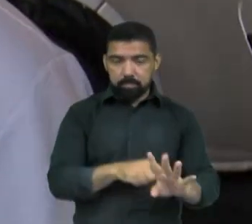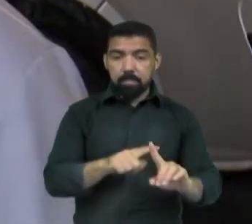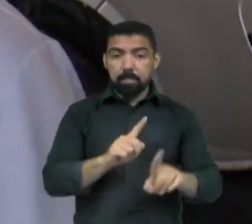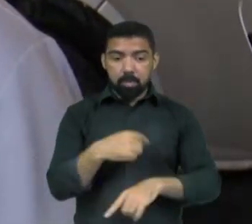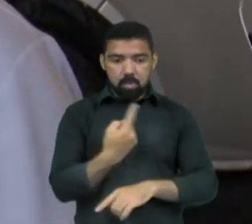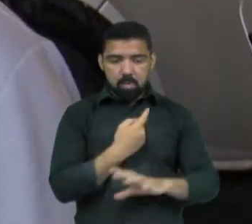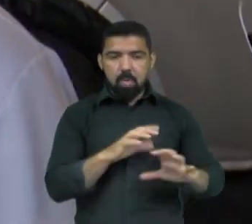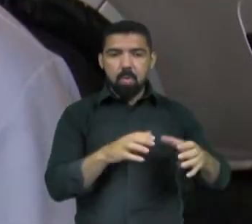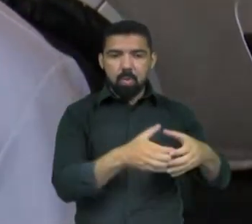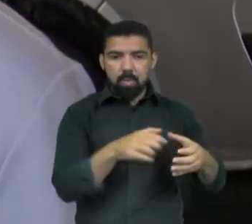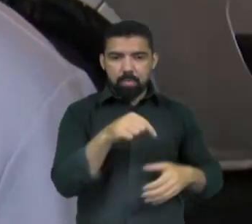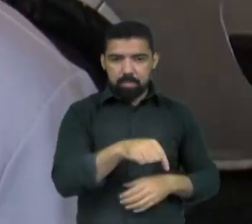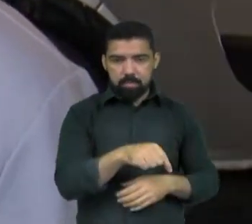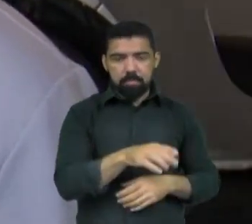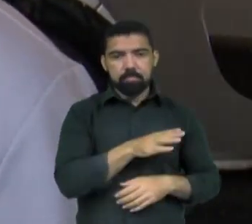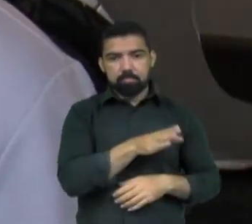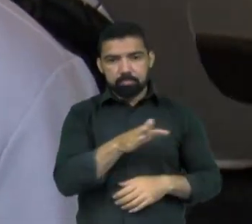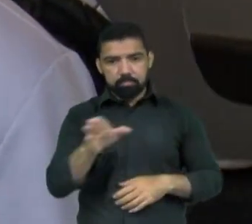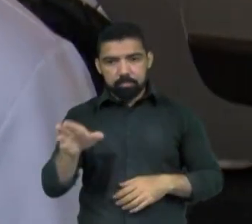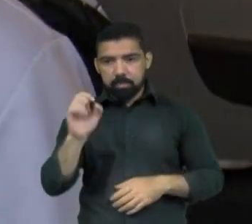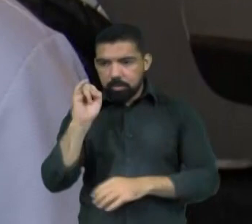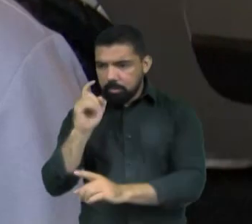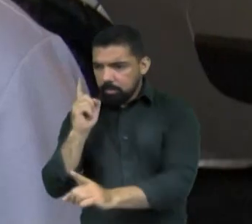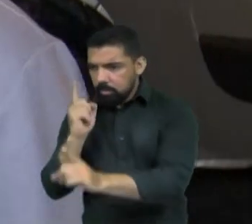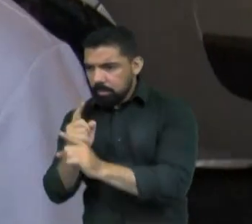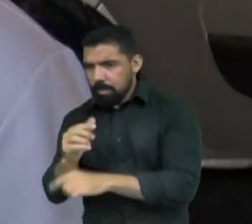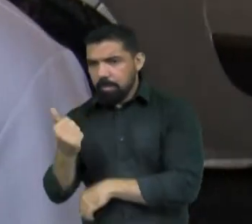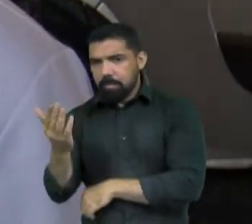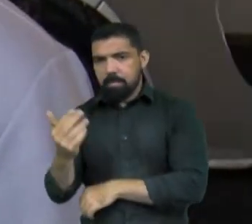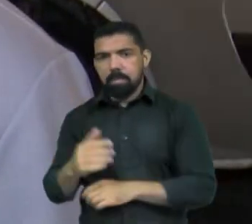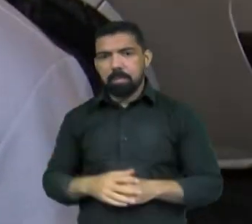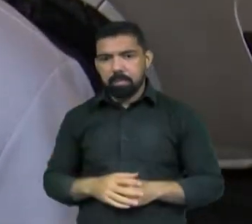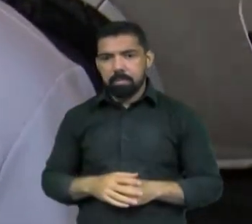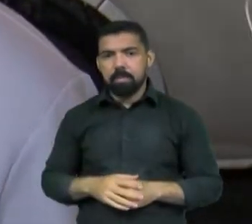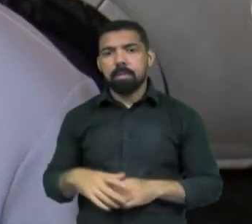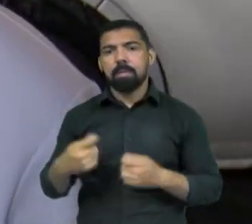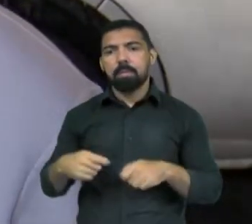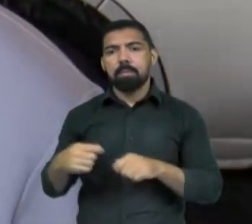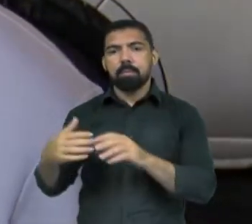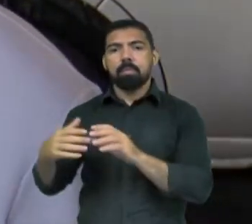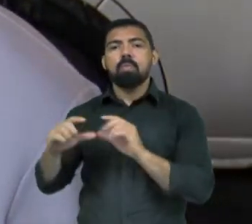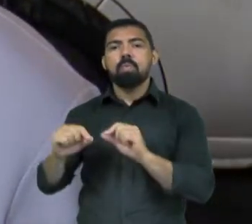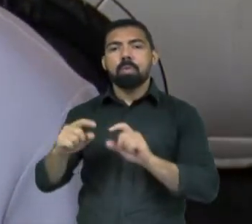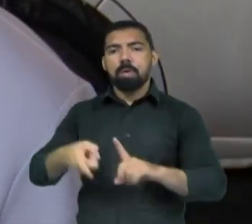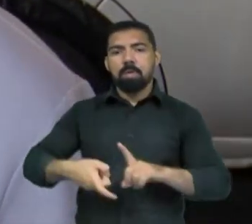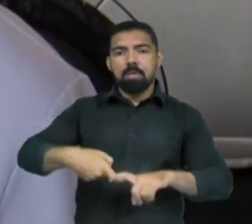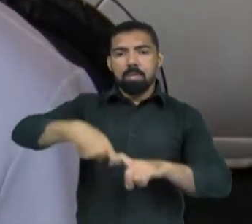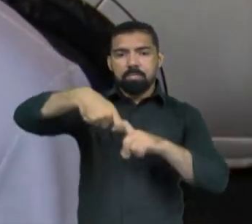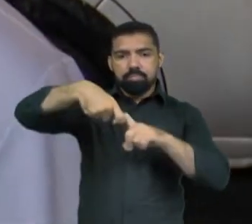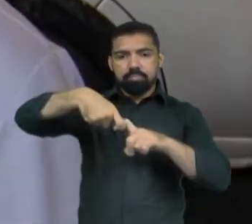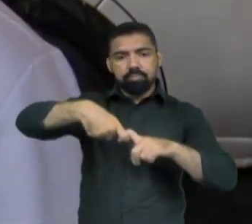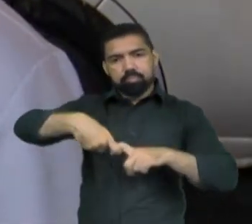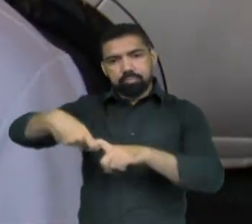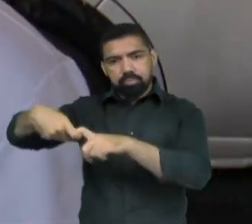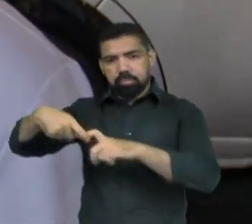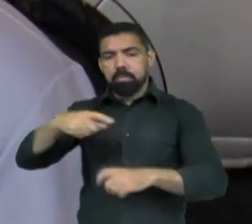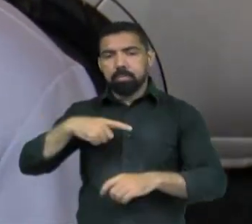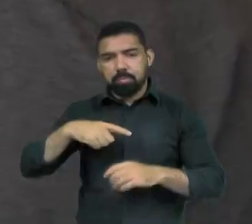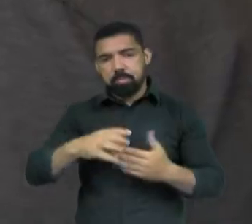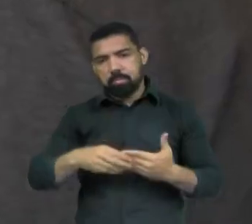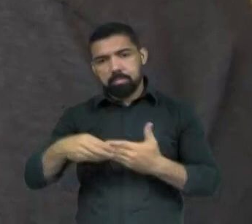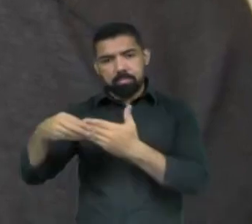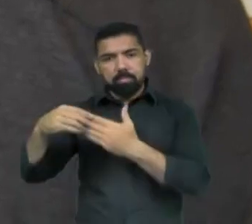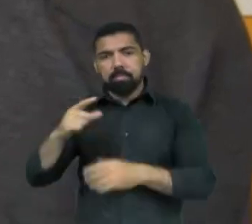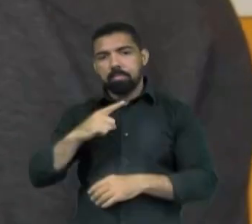Se verificar que o veículo não tem condições lá fora, o veículo é passível de levar ou um laudo reprovado ou um recolhimento pela